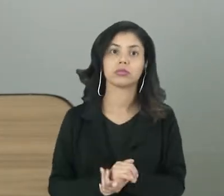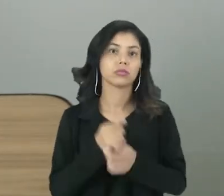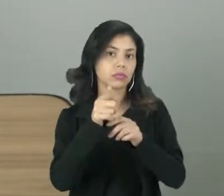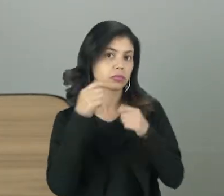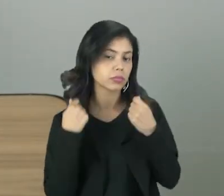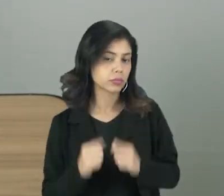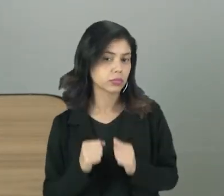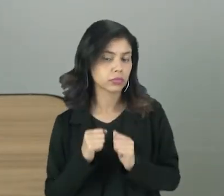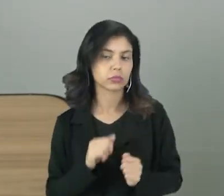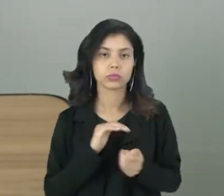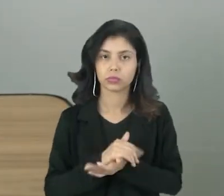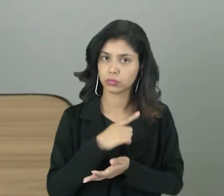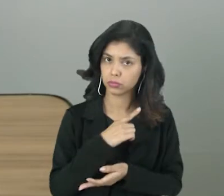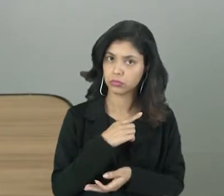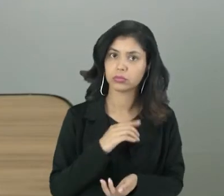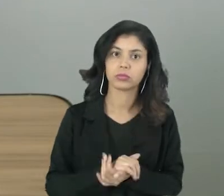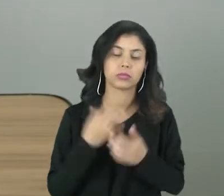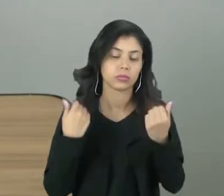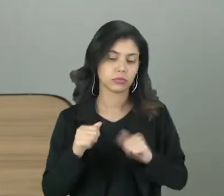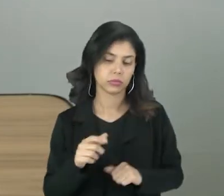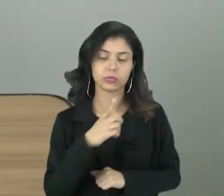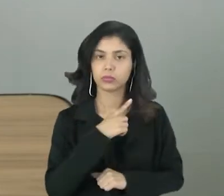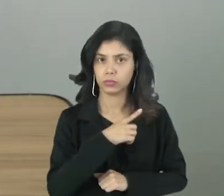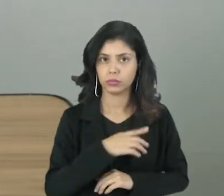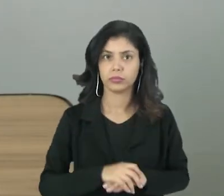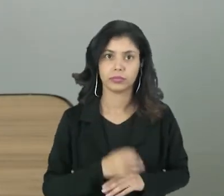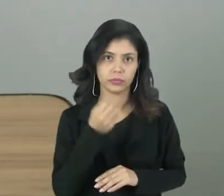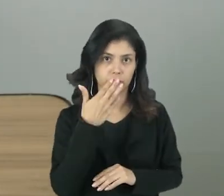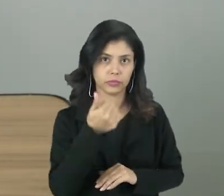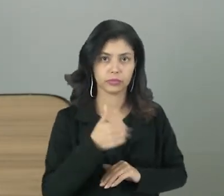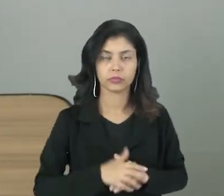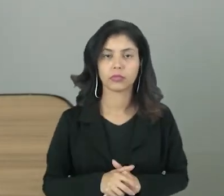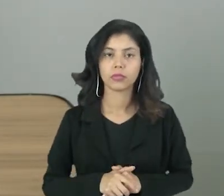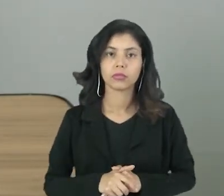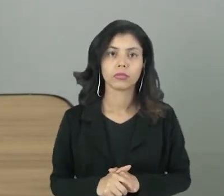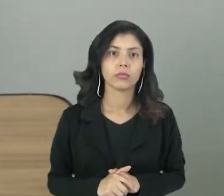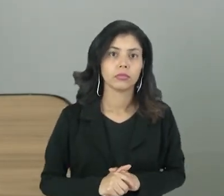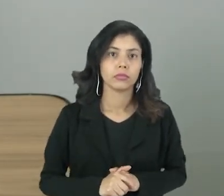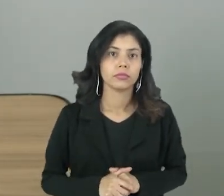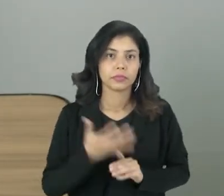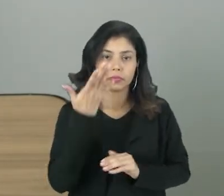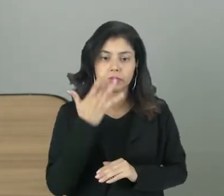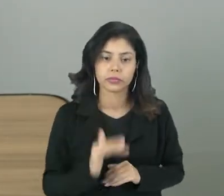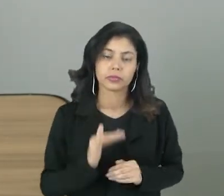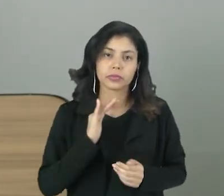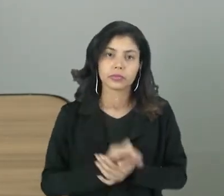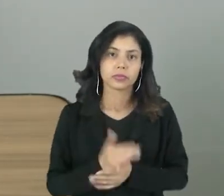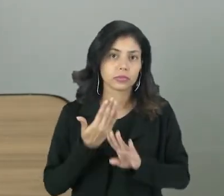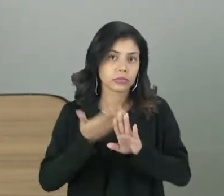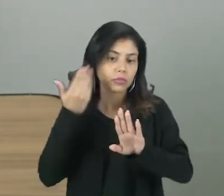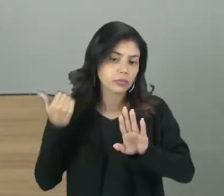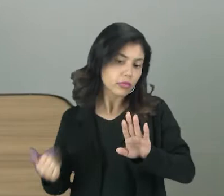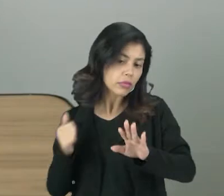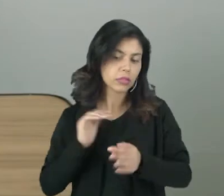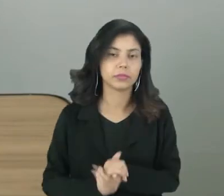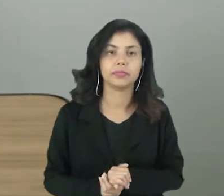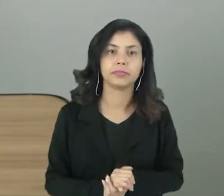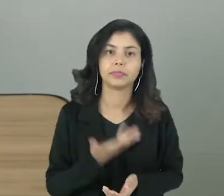vocês podem ter que vocês tem que ter Tá bom então crianças Antigamente